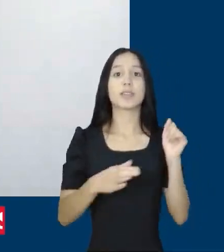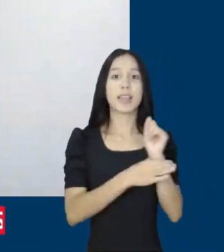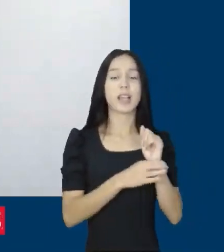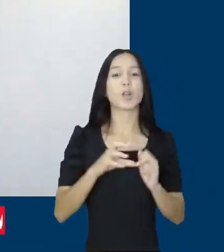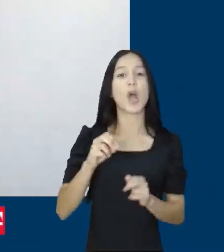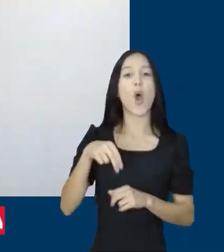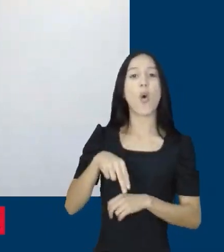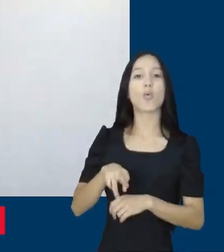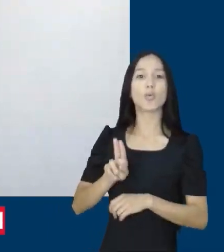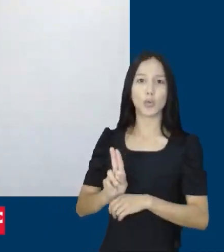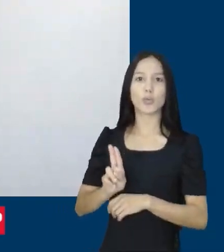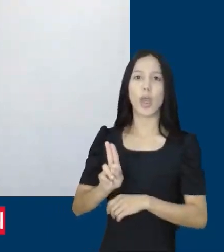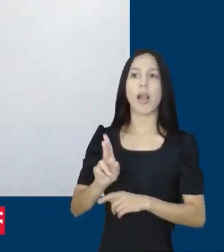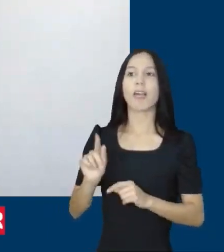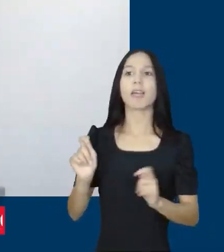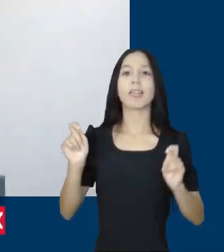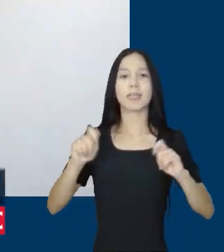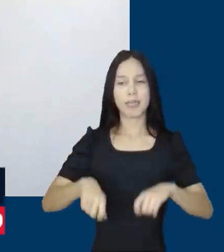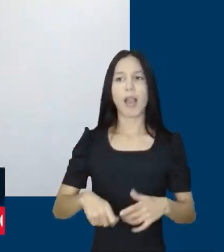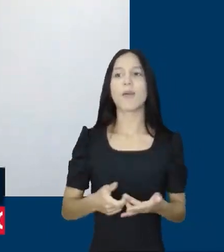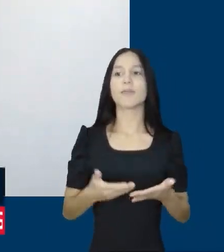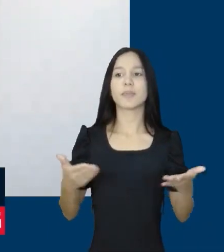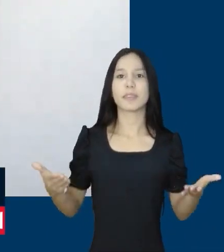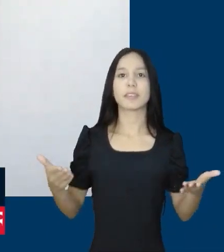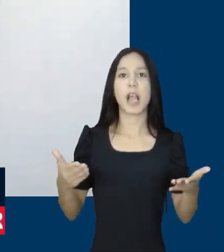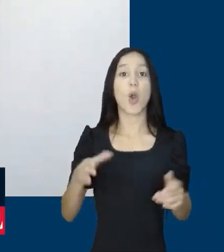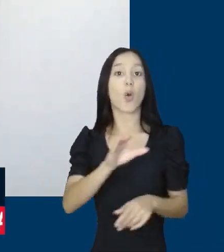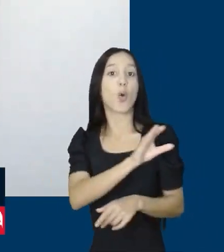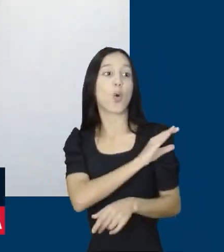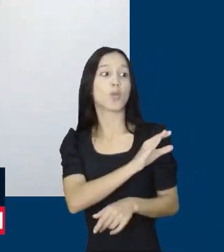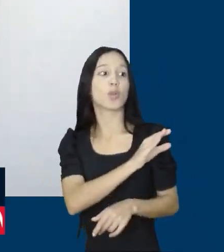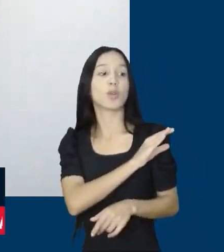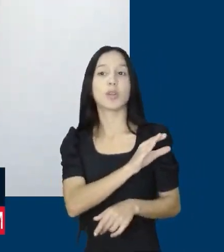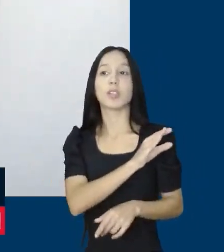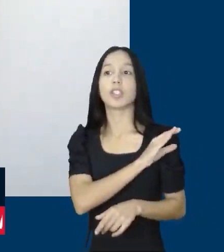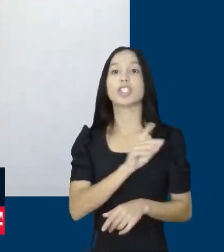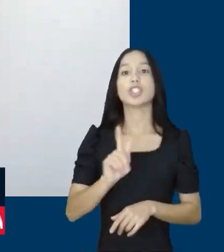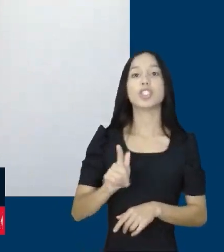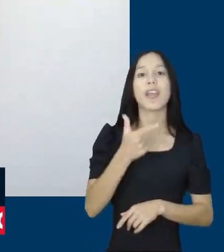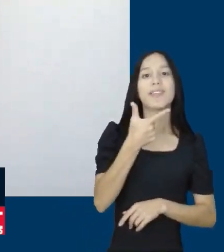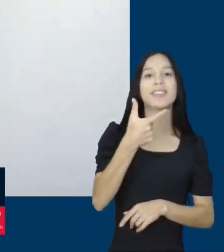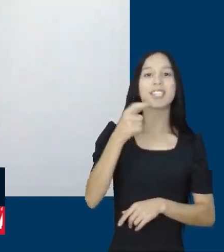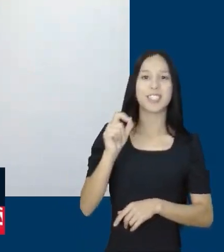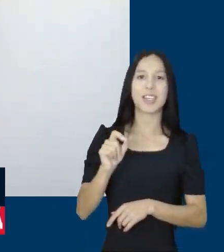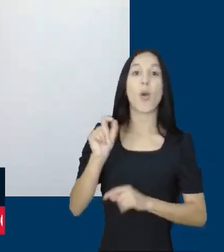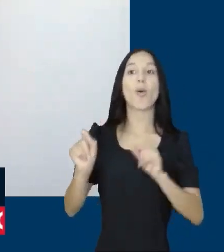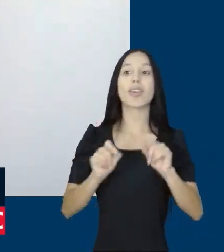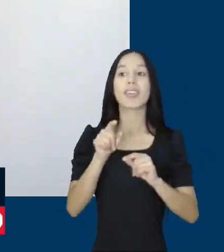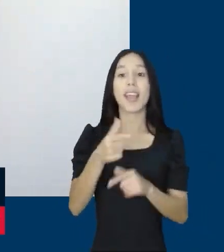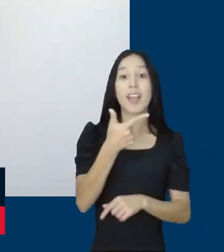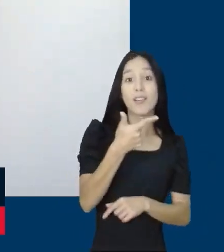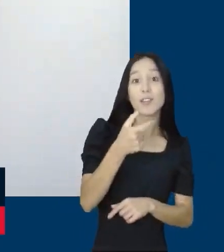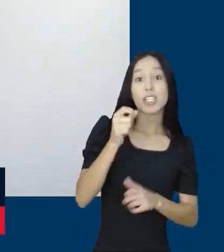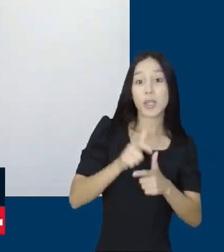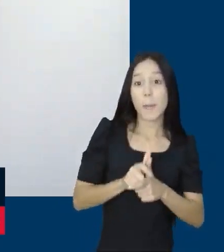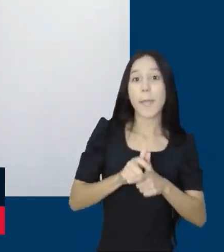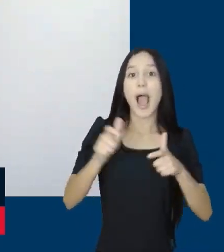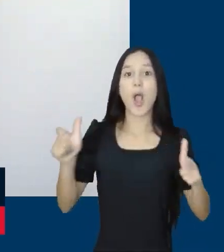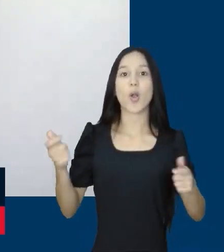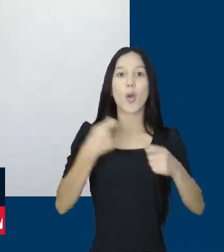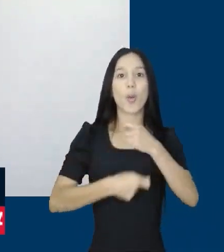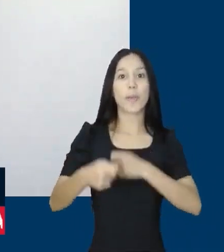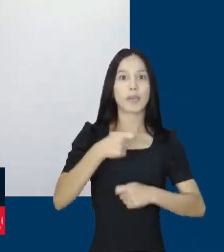ONU e vai assumir a coordenação do chamado G20, que são as 20 maiores economias